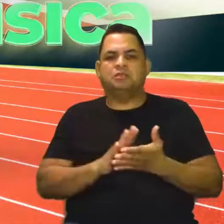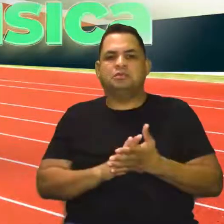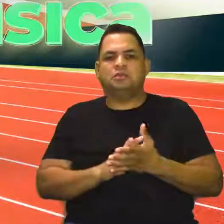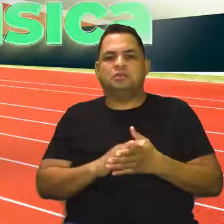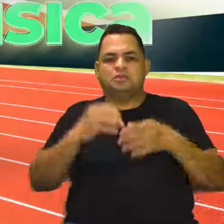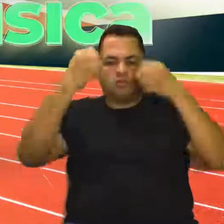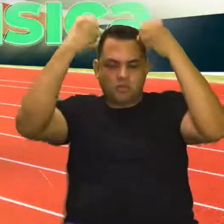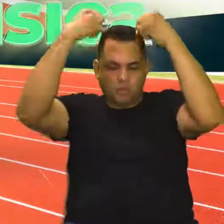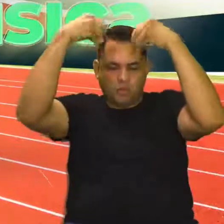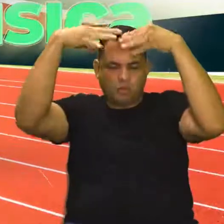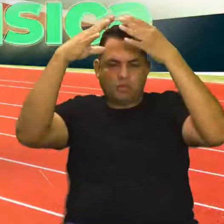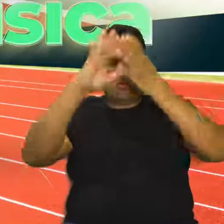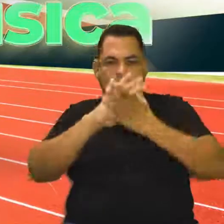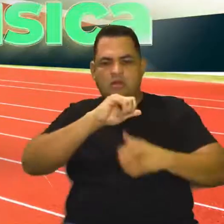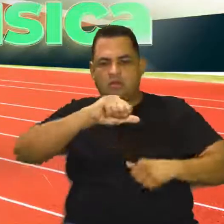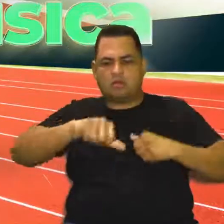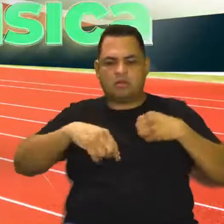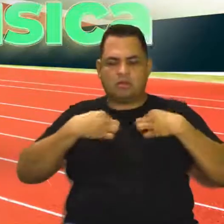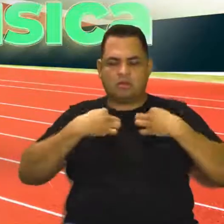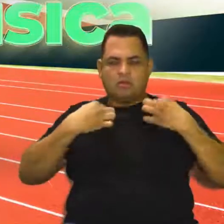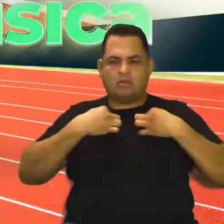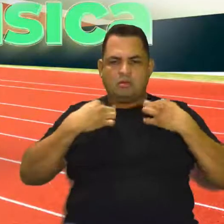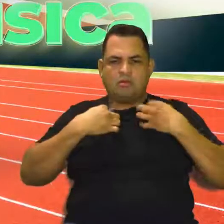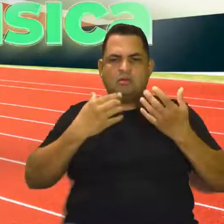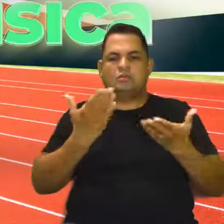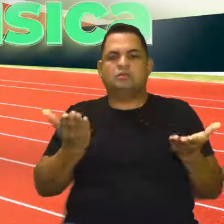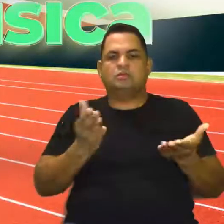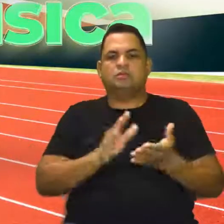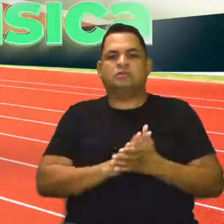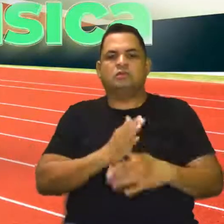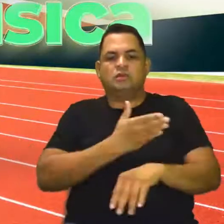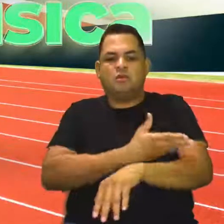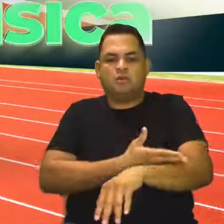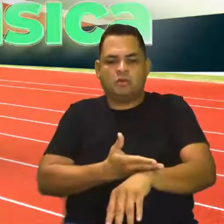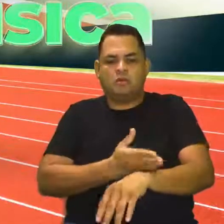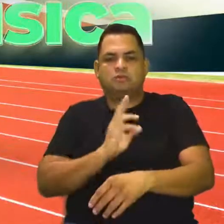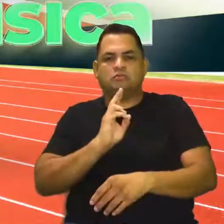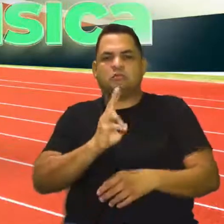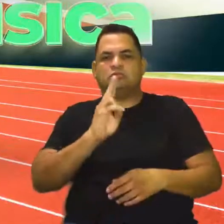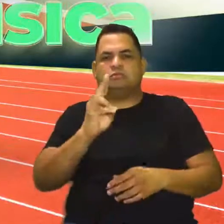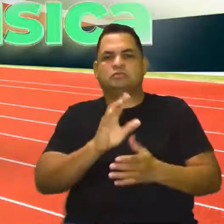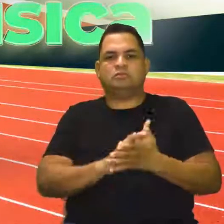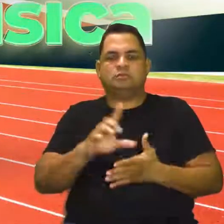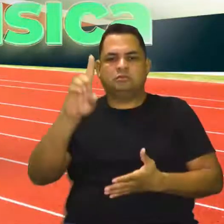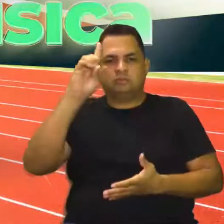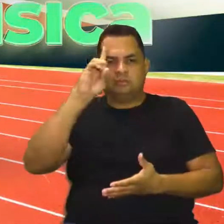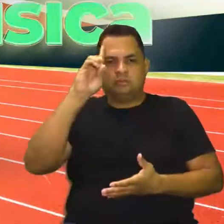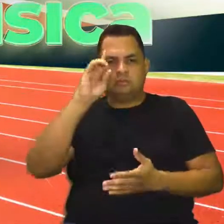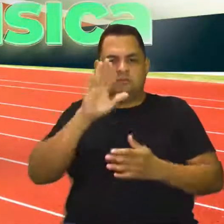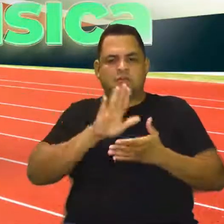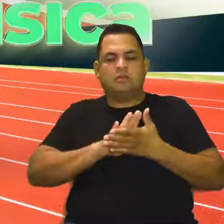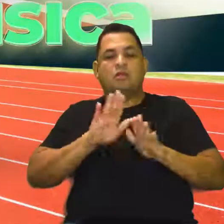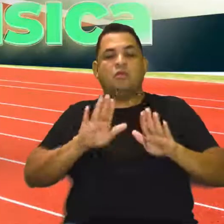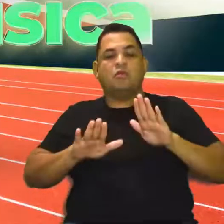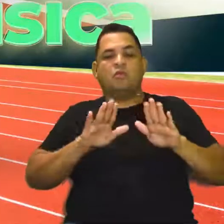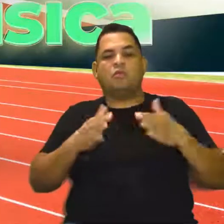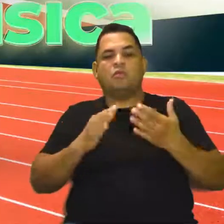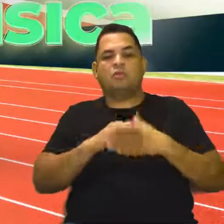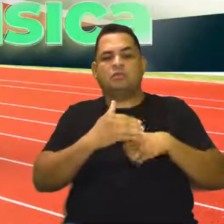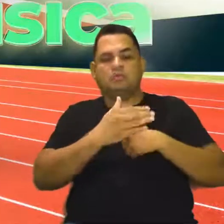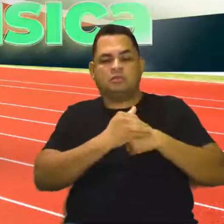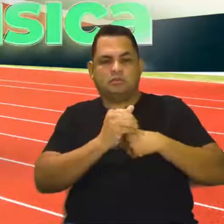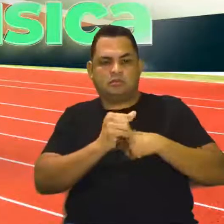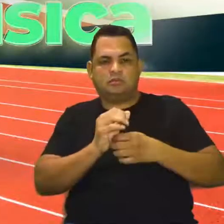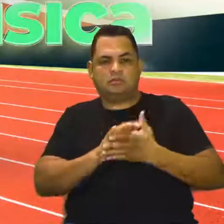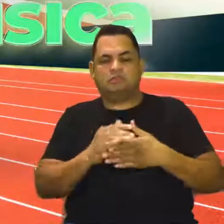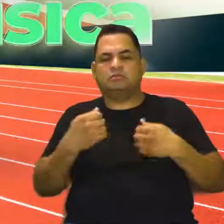tomar banho, o trocar de roupa. Então, que seja um hábito constante no seu dia a dia. É um cuidado a mais, é um carinho a